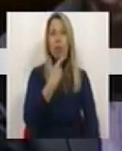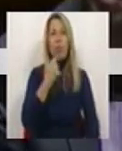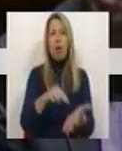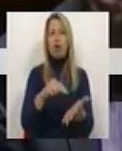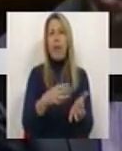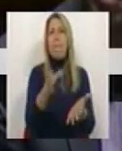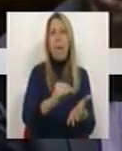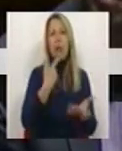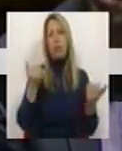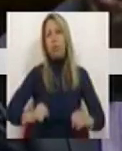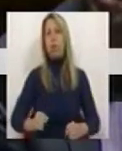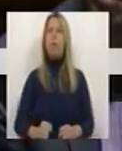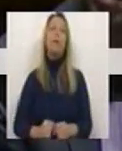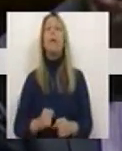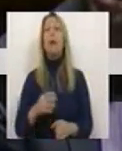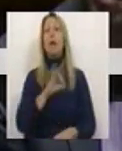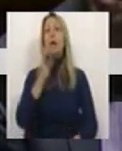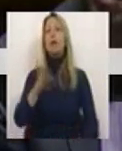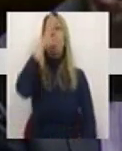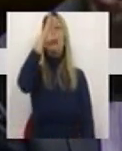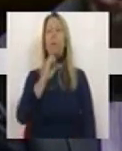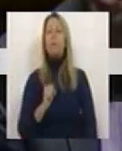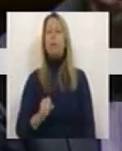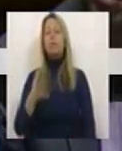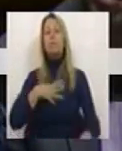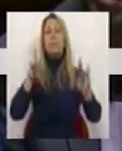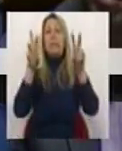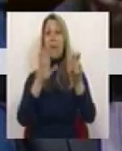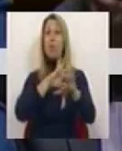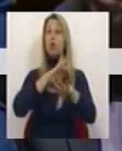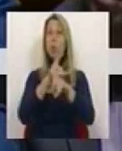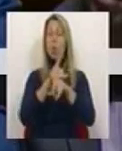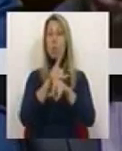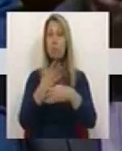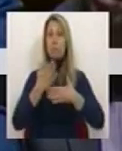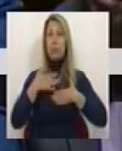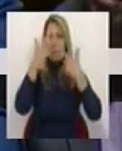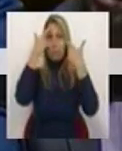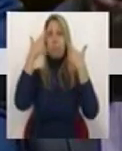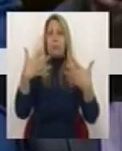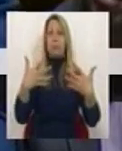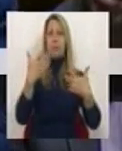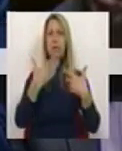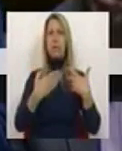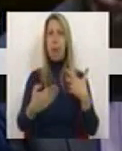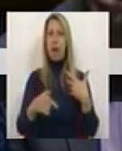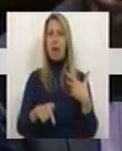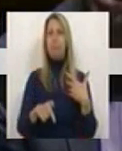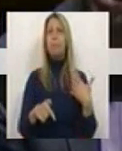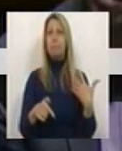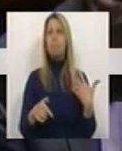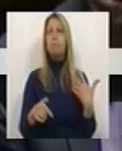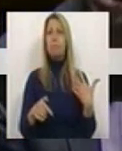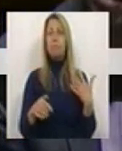esperar mais. Sr. Primeiro-Ministro, queria trazer de um outro tema com que fomos surpreendidos esta semana e que, não